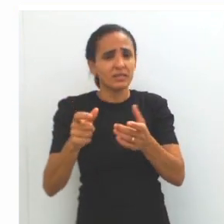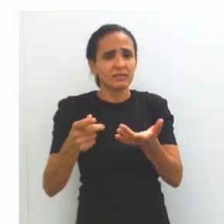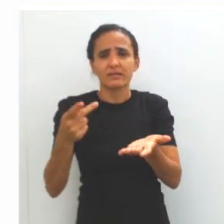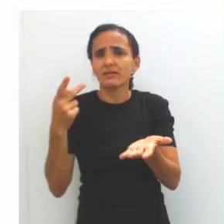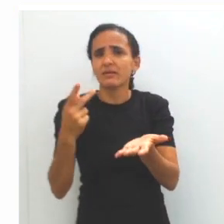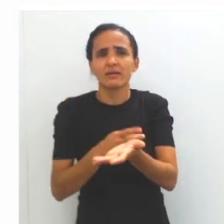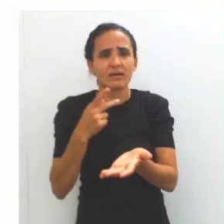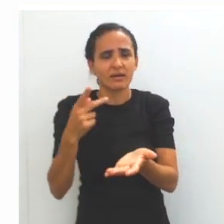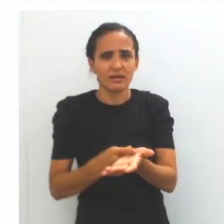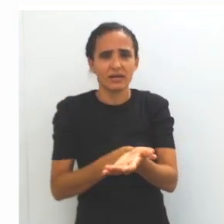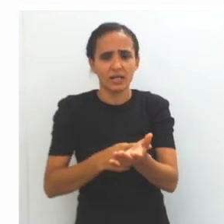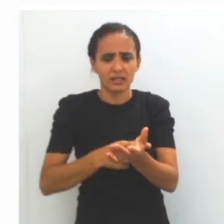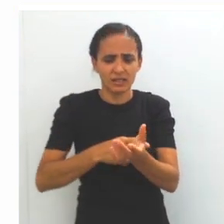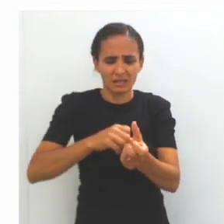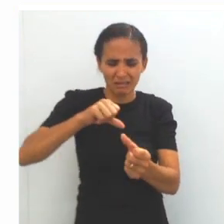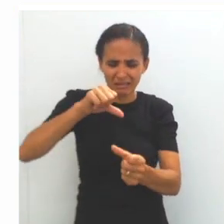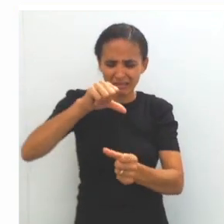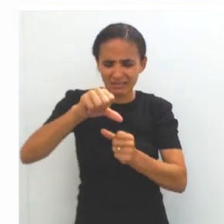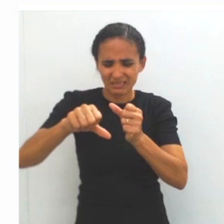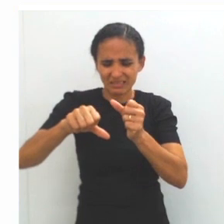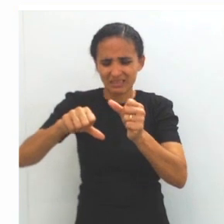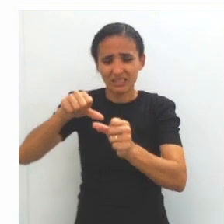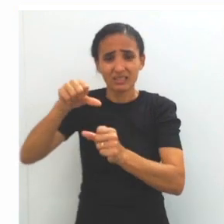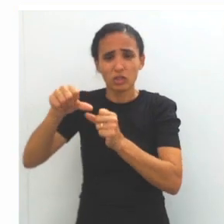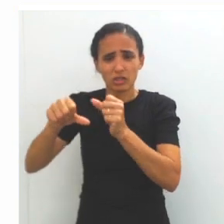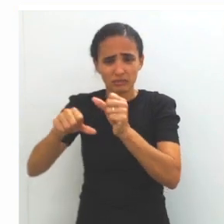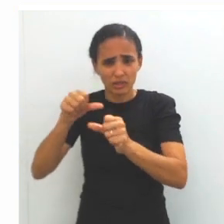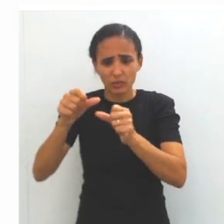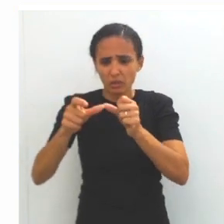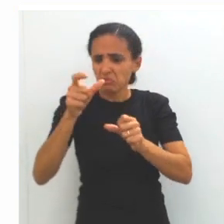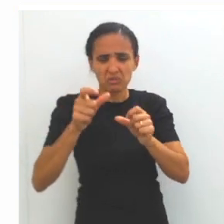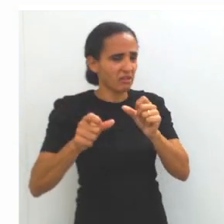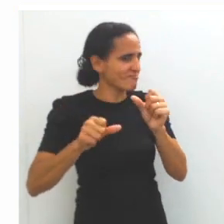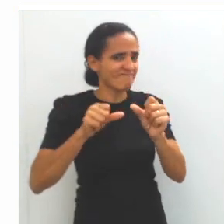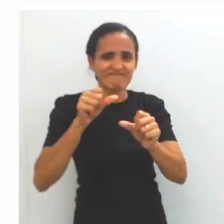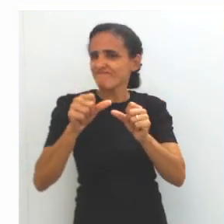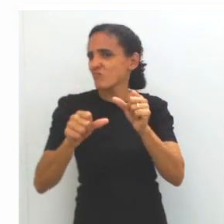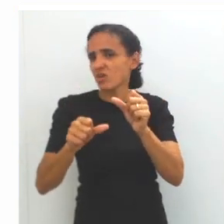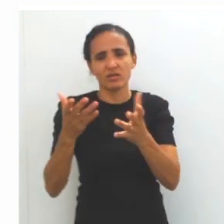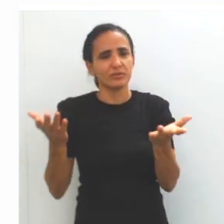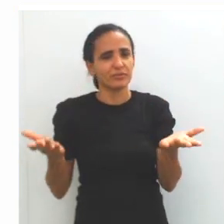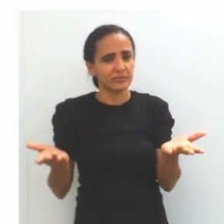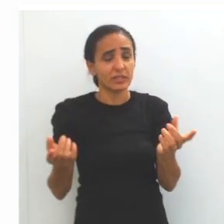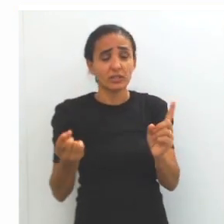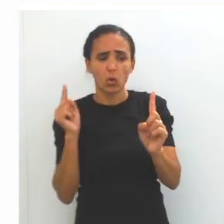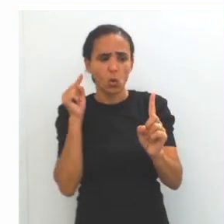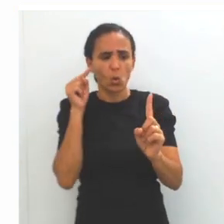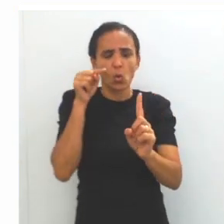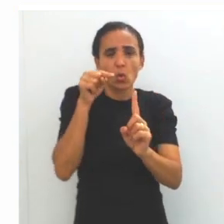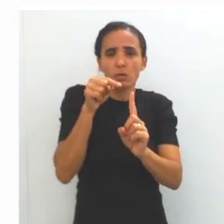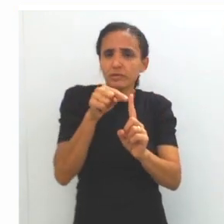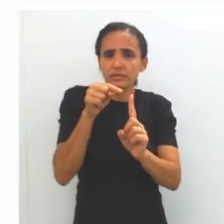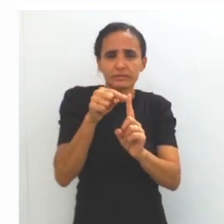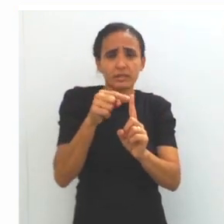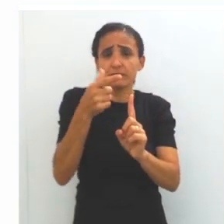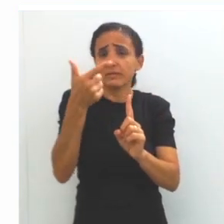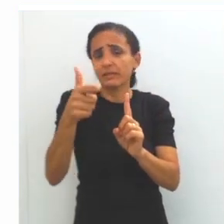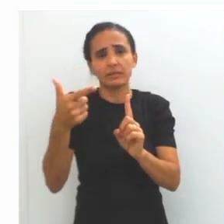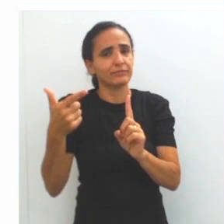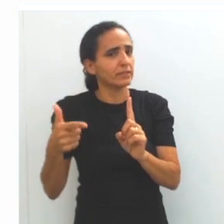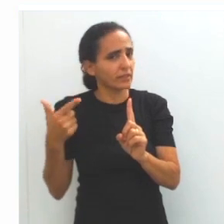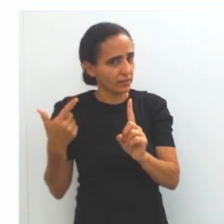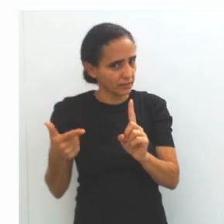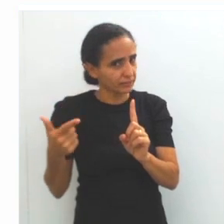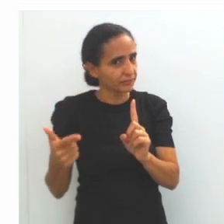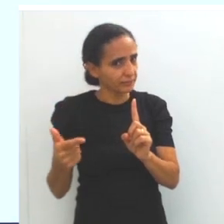certa, a íris não está na posição certa. E se a íris, a pupila, não está na posição certa, o ponto focal, ele